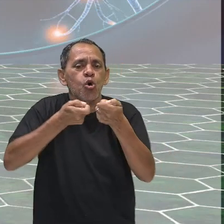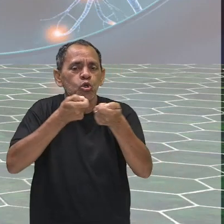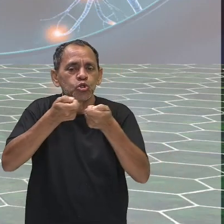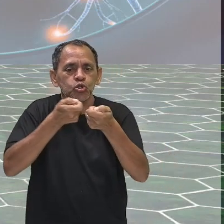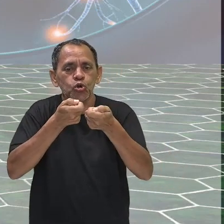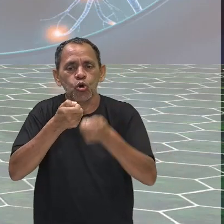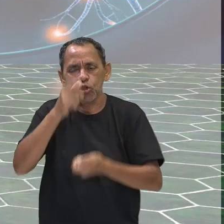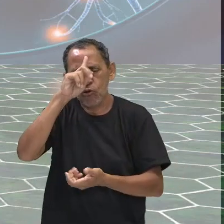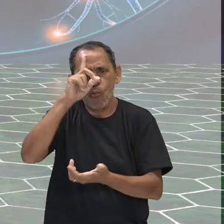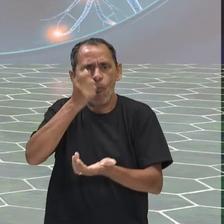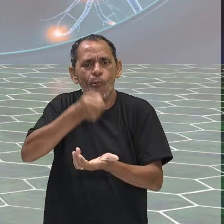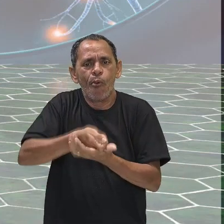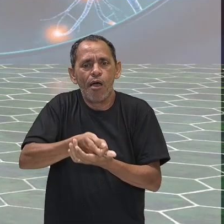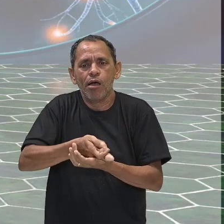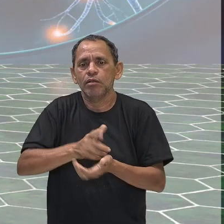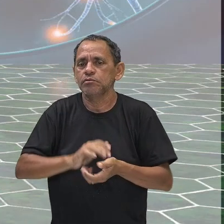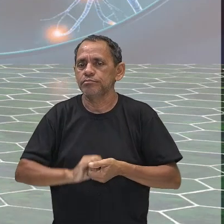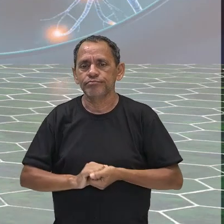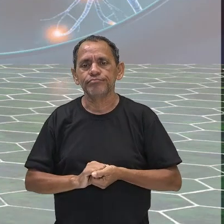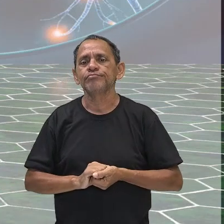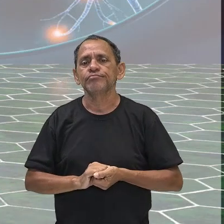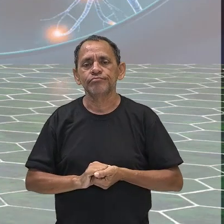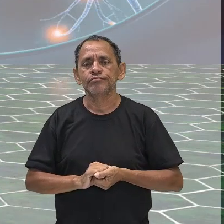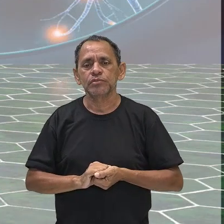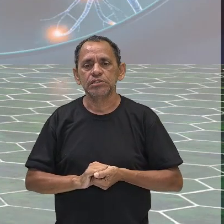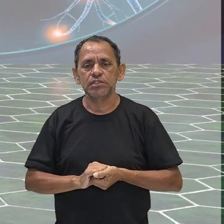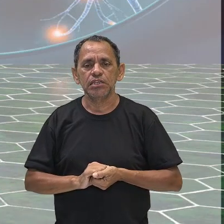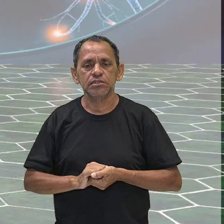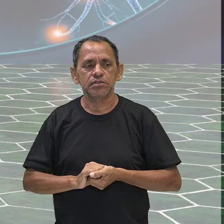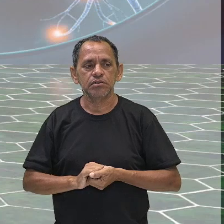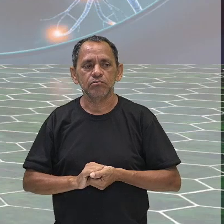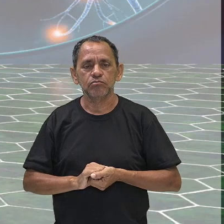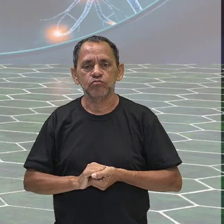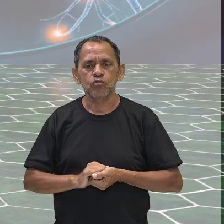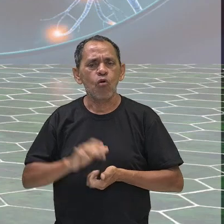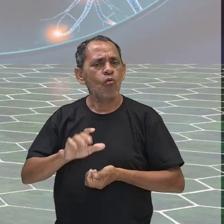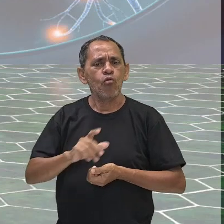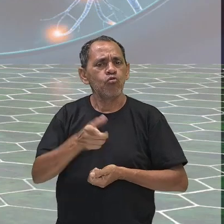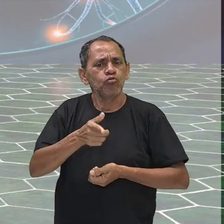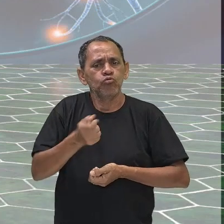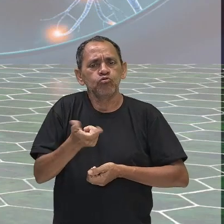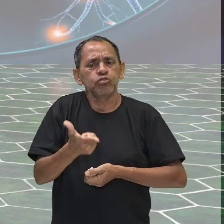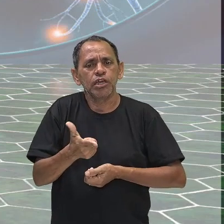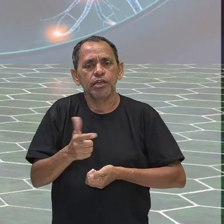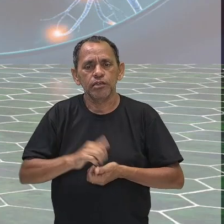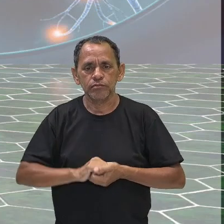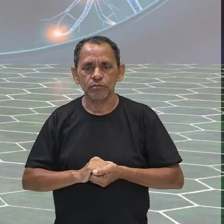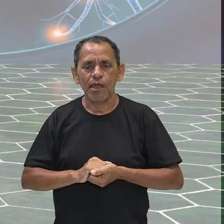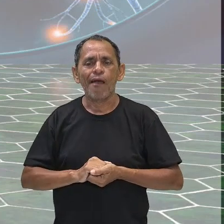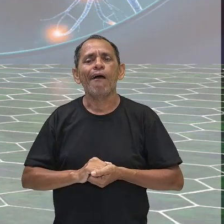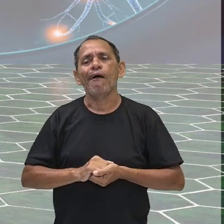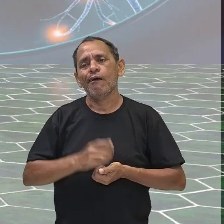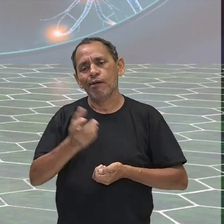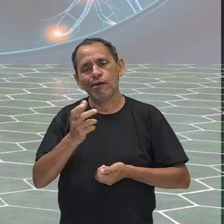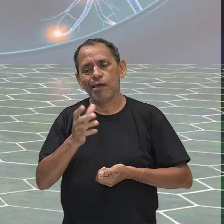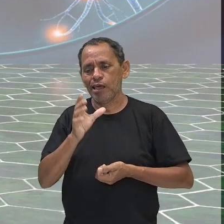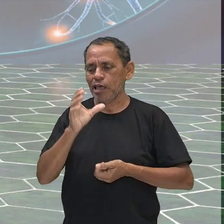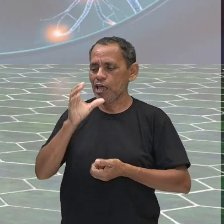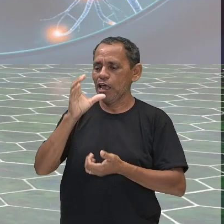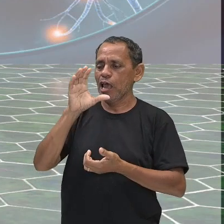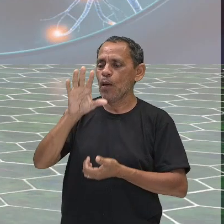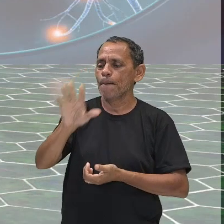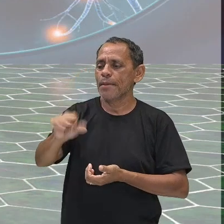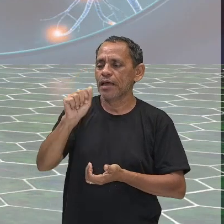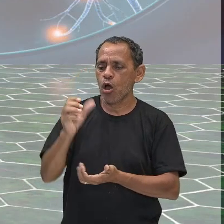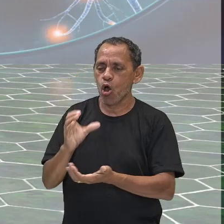tem ali uma decisão processada, eu quero pegar esse copo, aí você vai fechar sua mão